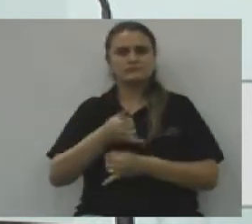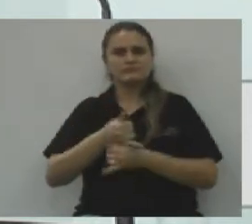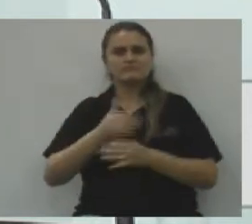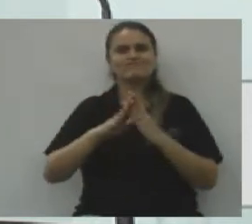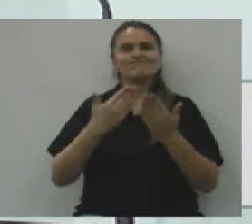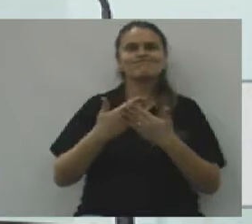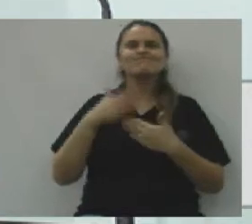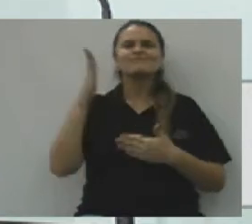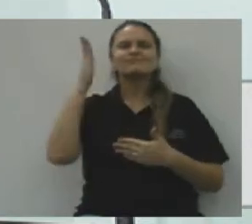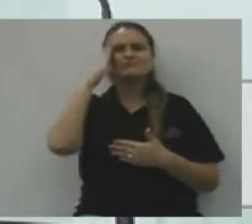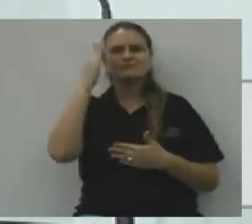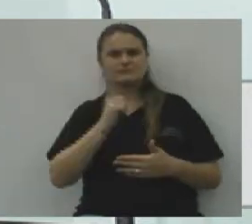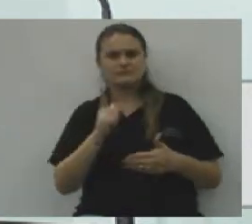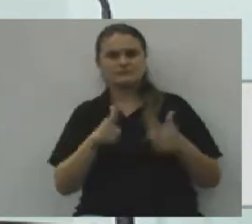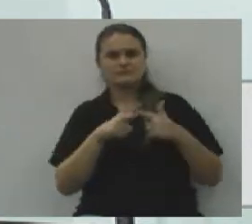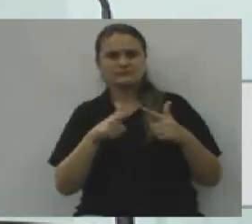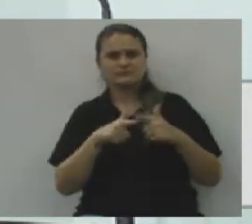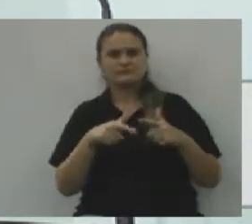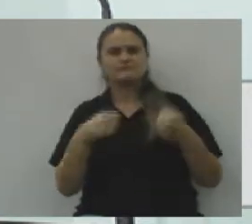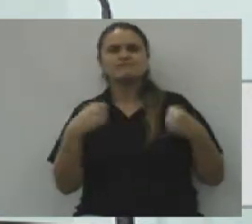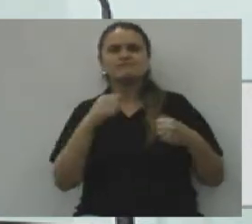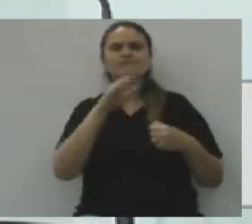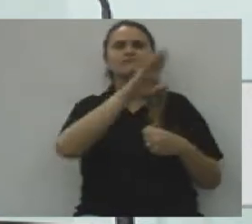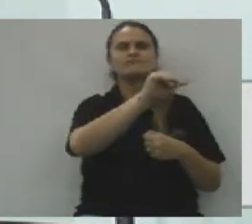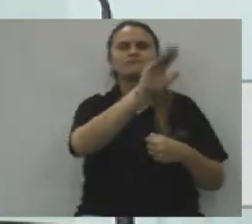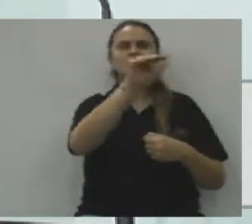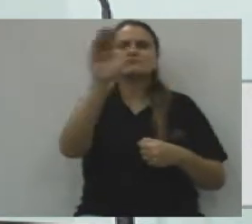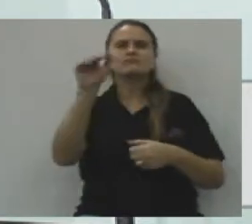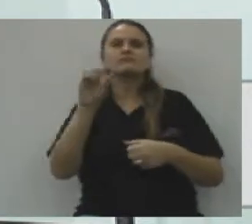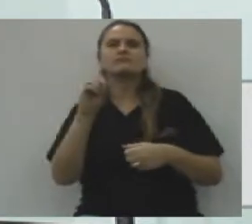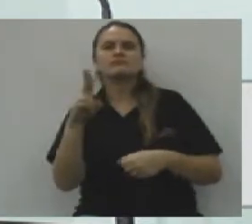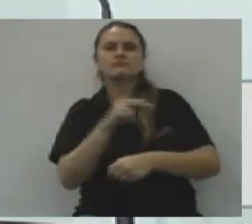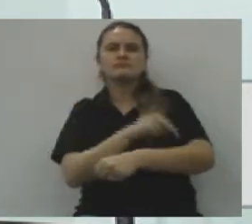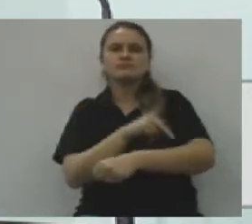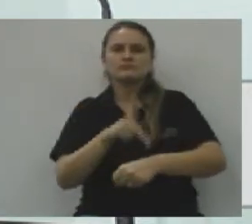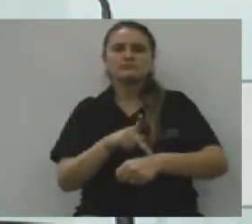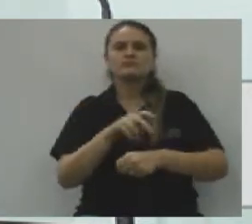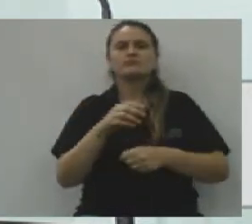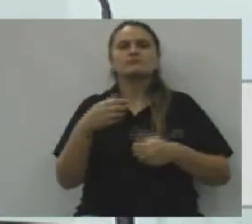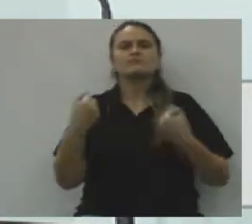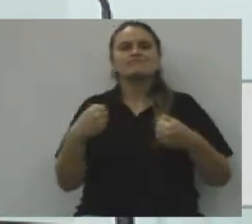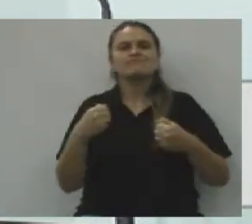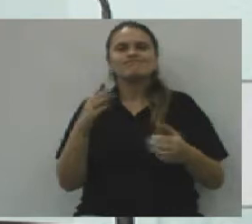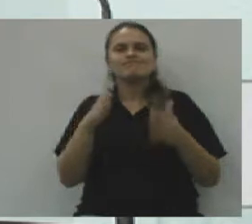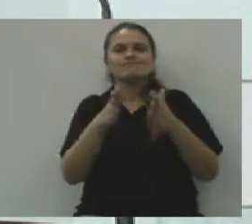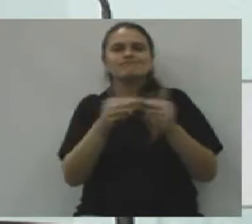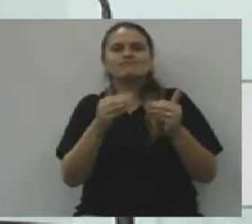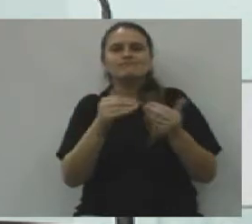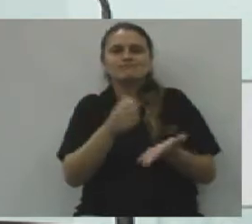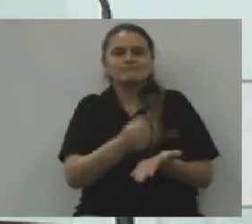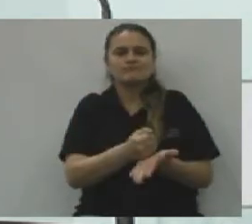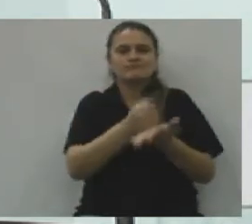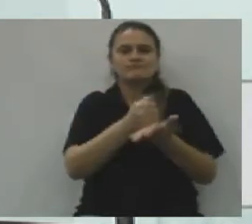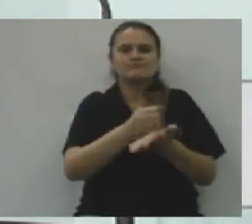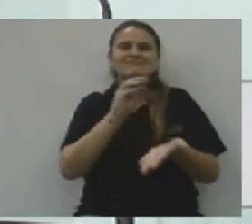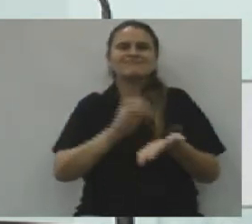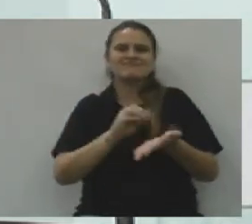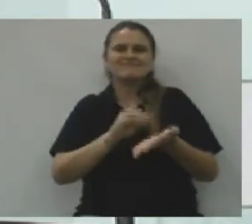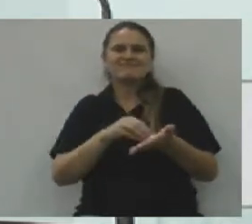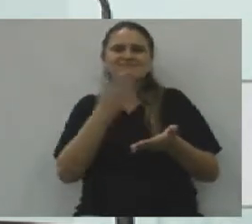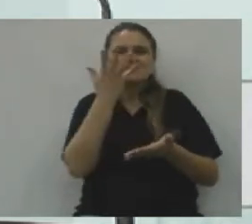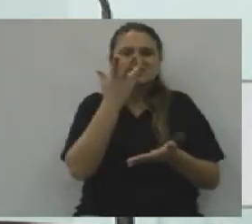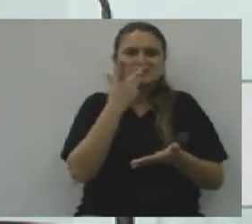sabe que tem um problema, poderá buscar ou o pedagogo, o apoio, às vezes, para um simples óculos, que